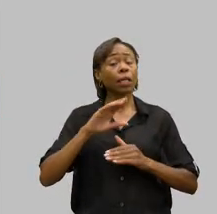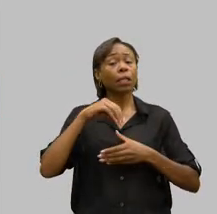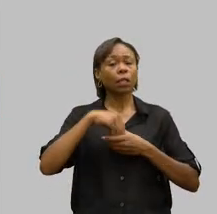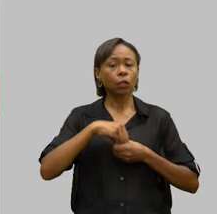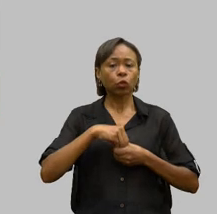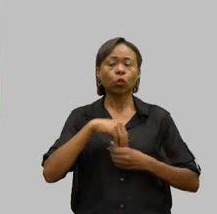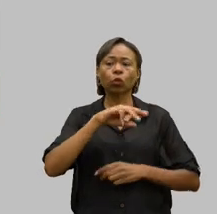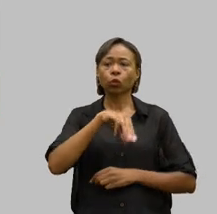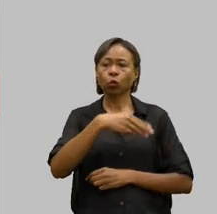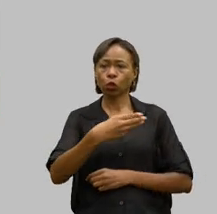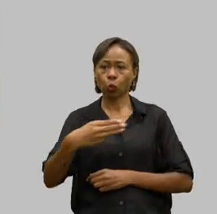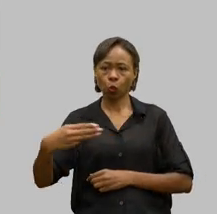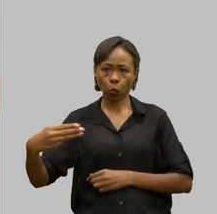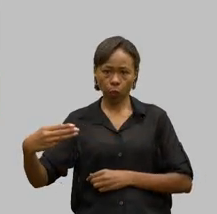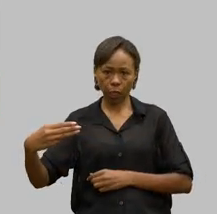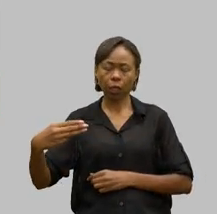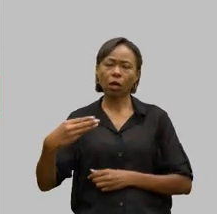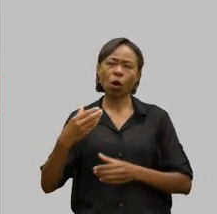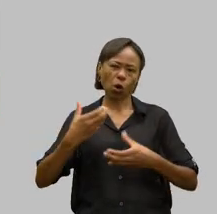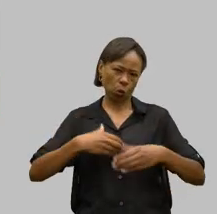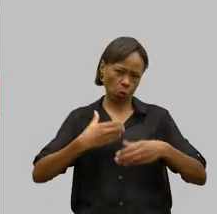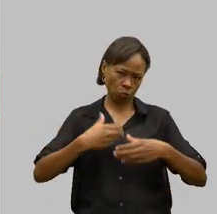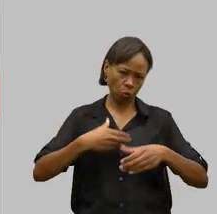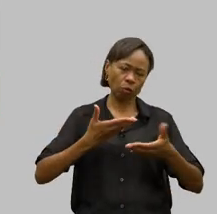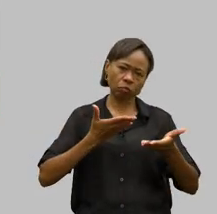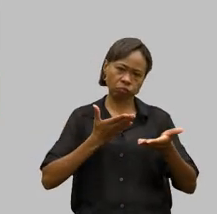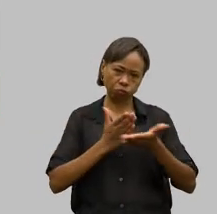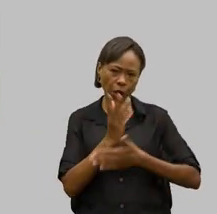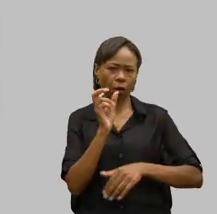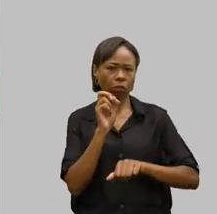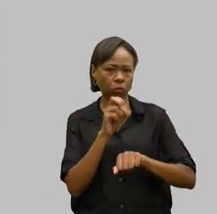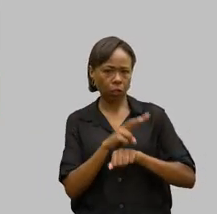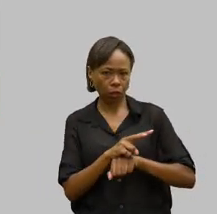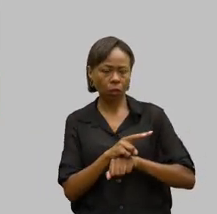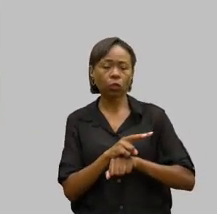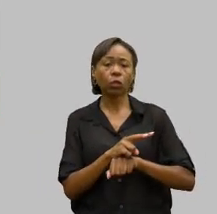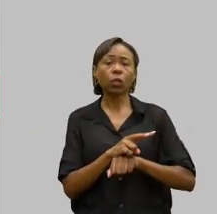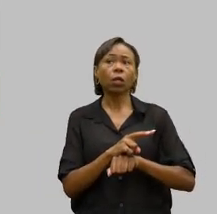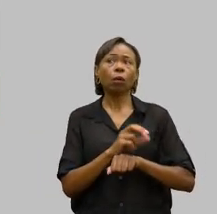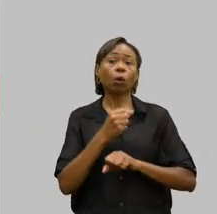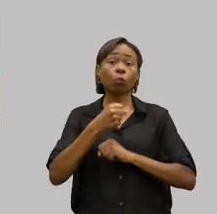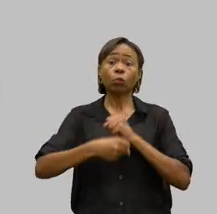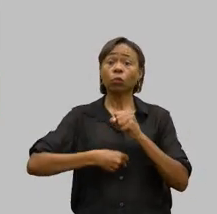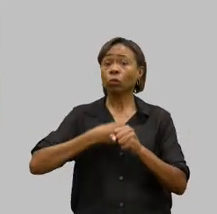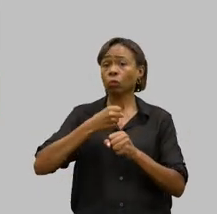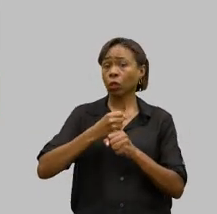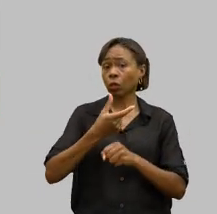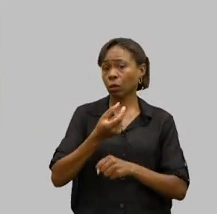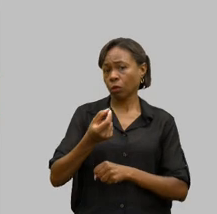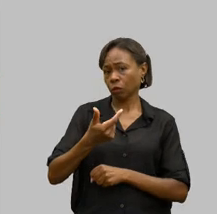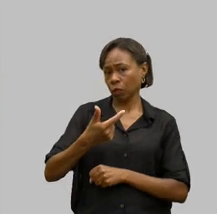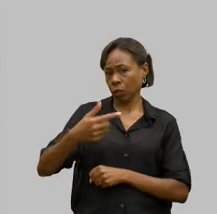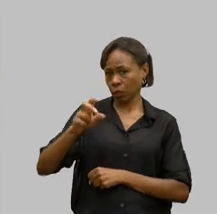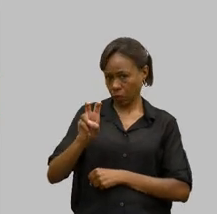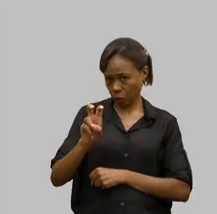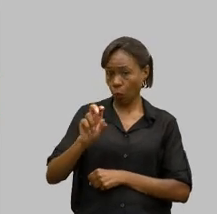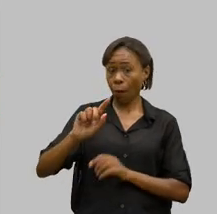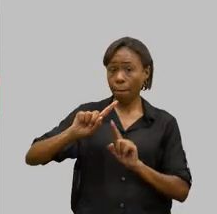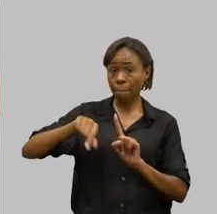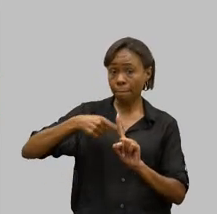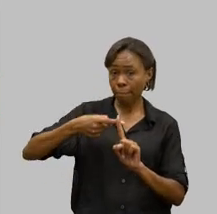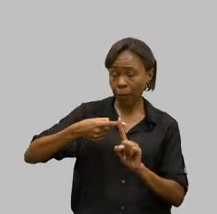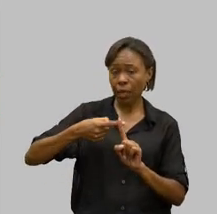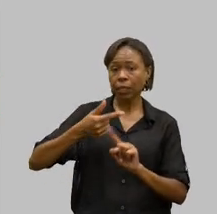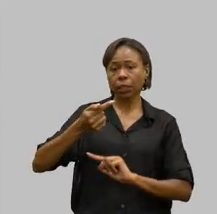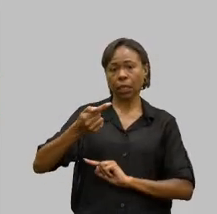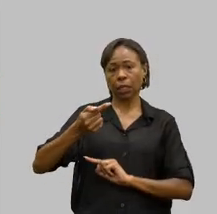porque tiveram alguns concursos com algumas nomeações, então, já para o ano que vem, nós teremos mais sete editais, que a